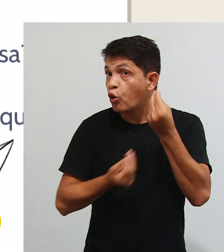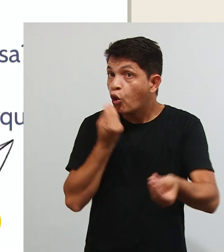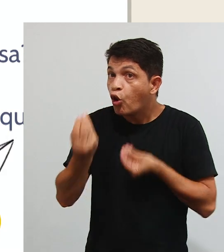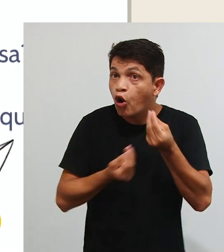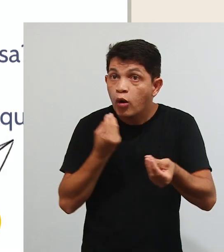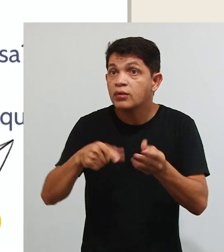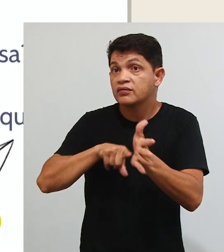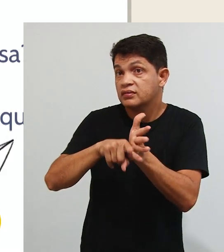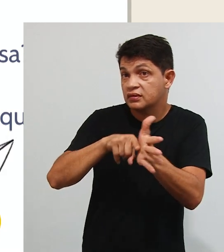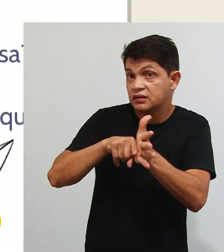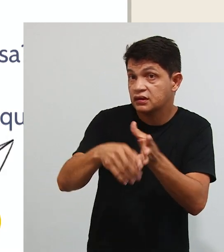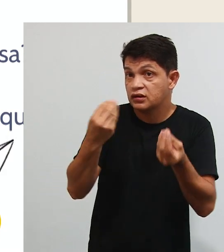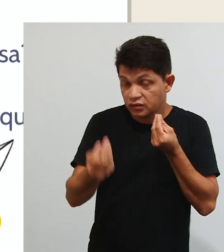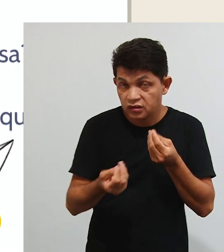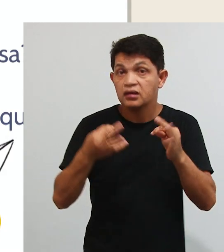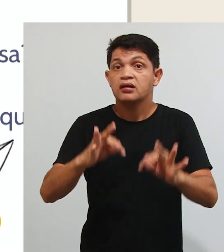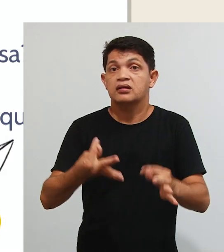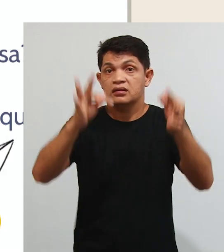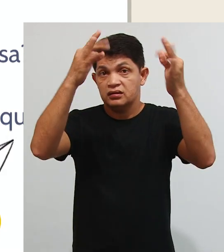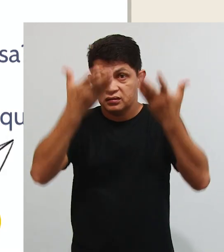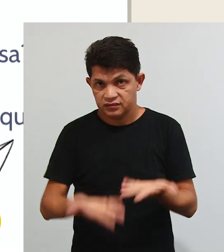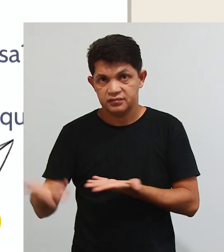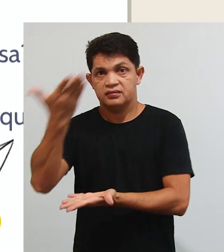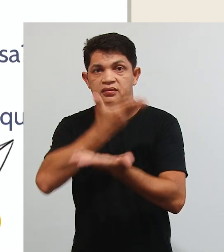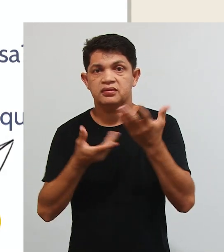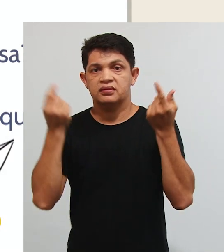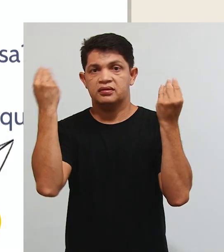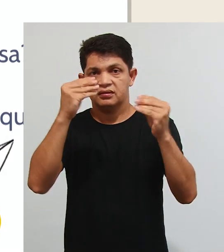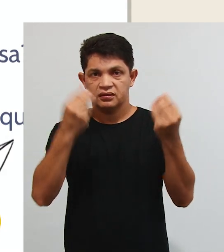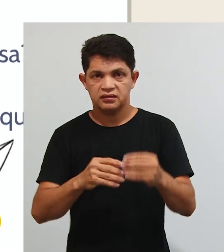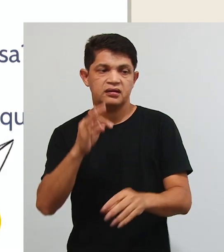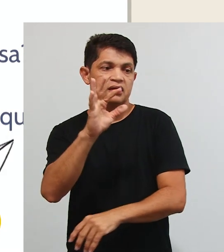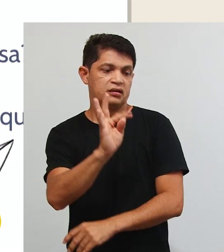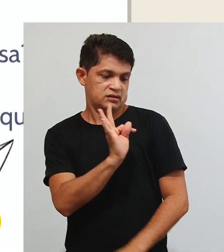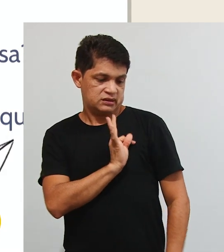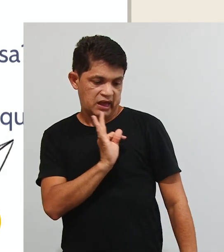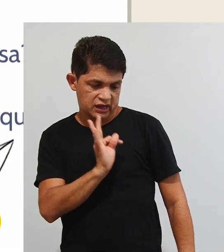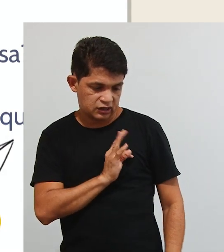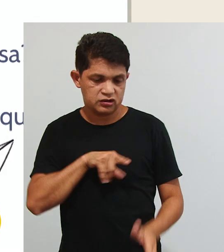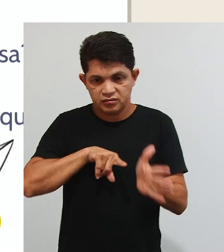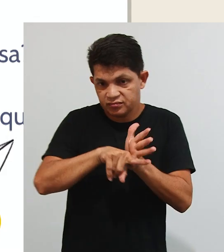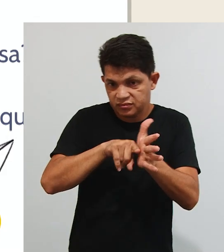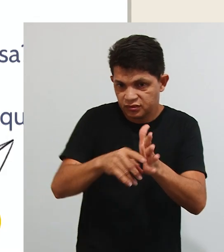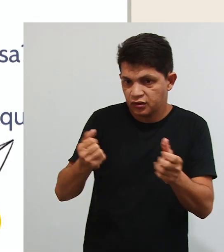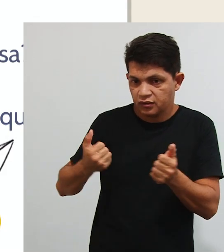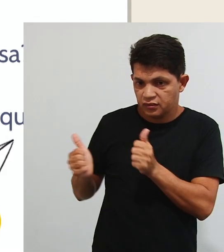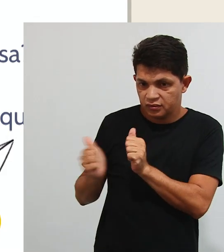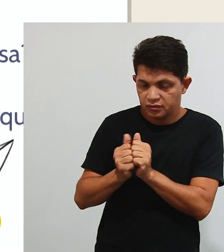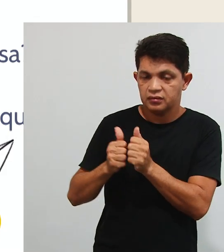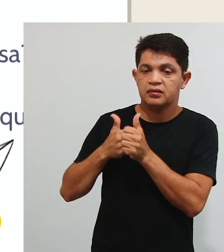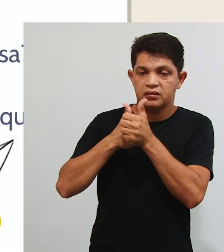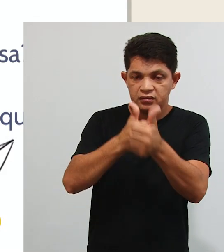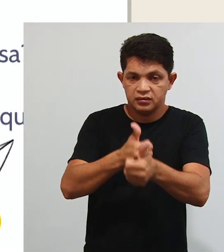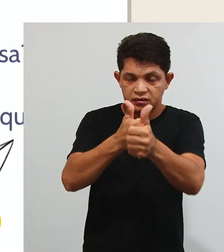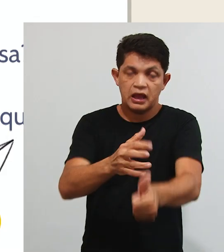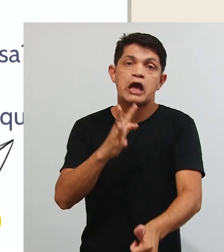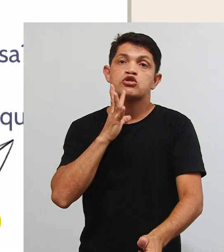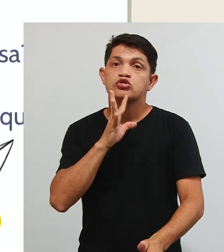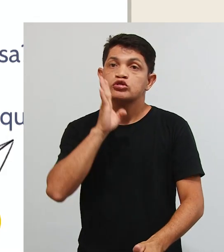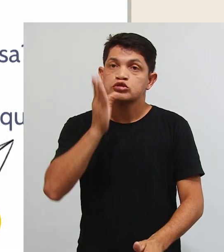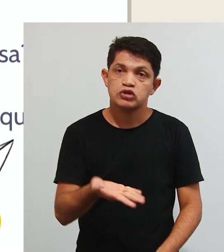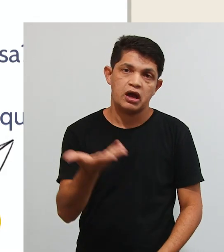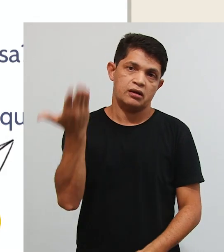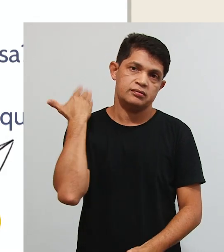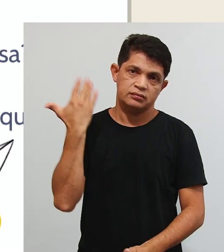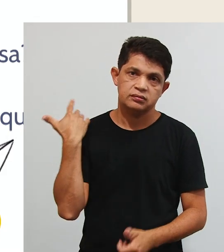que é o seu percurso metodológico, que remete aí às técnicas e aos processos que nós já listamos e que vocês já conhecem,